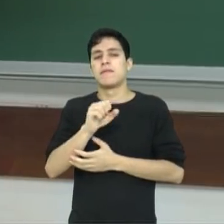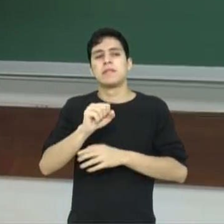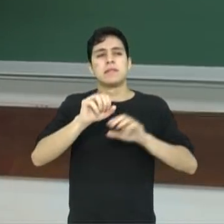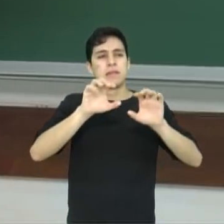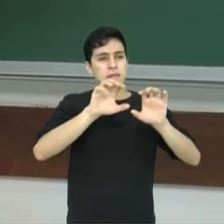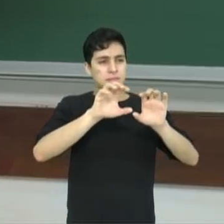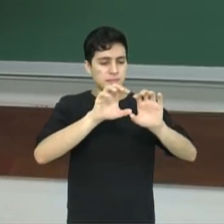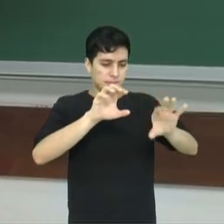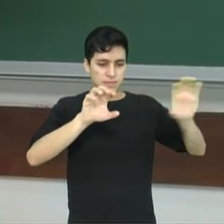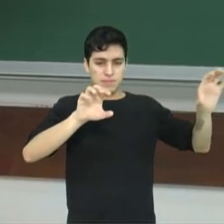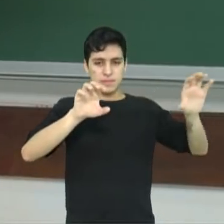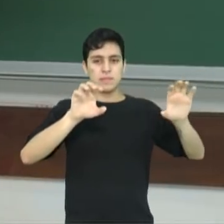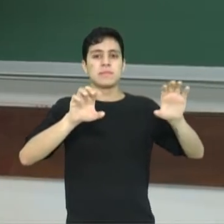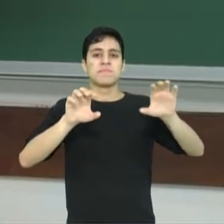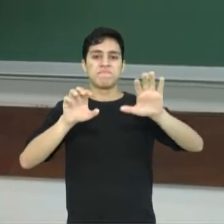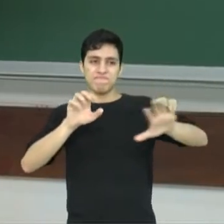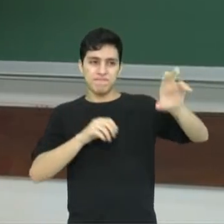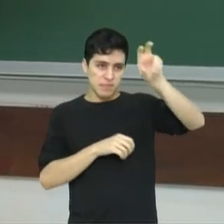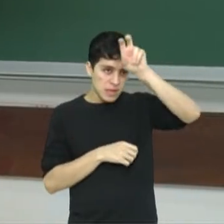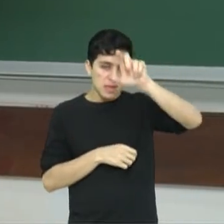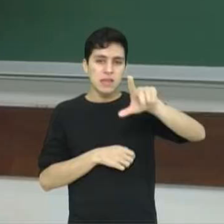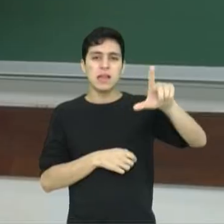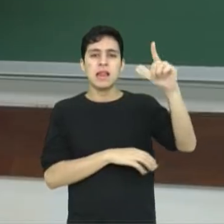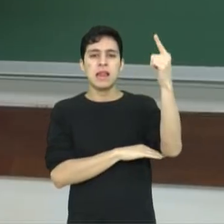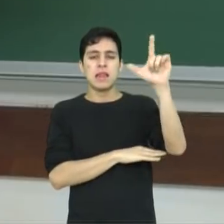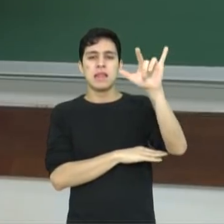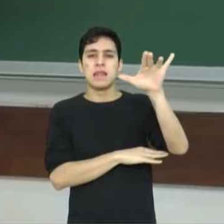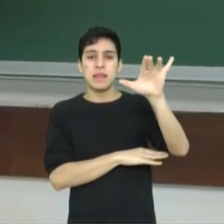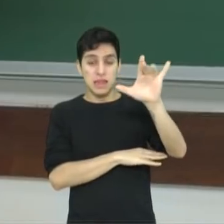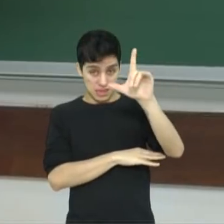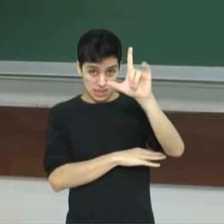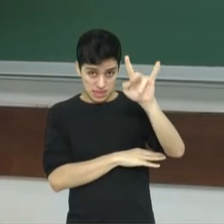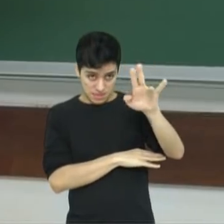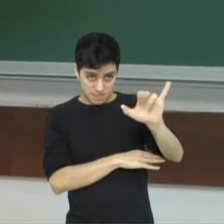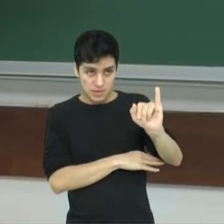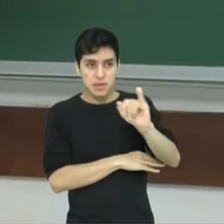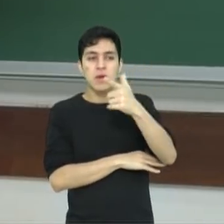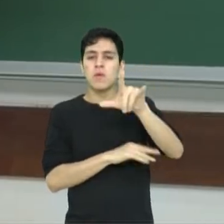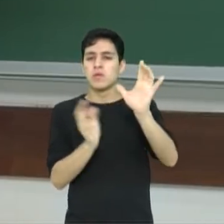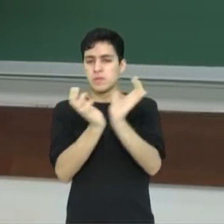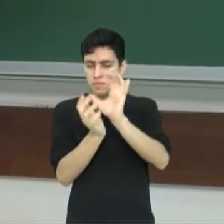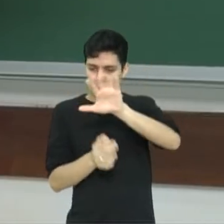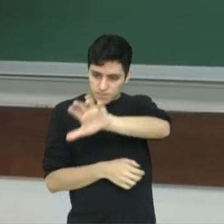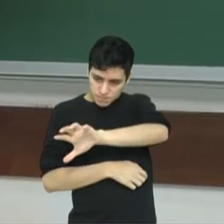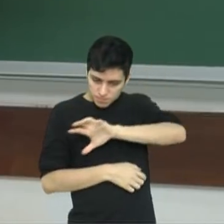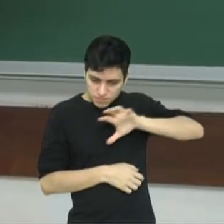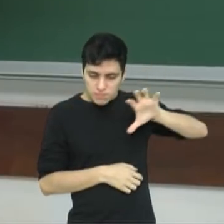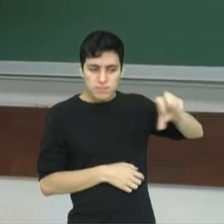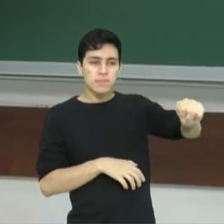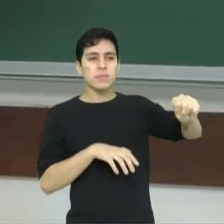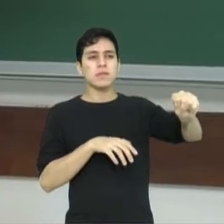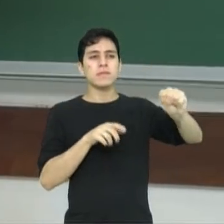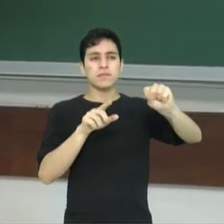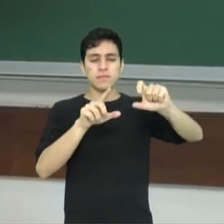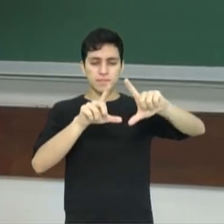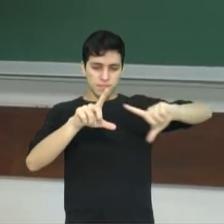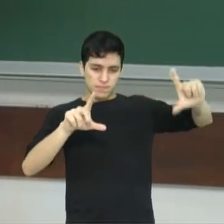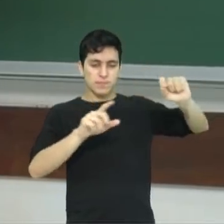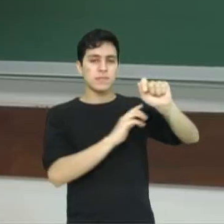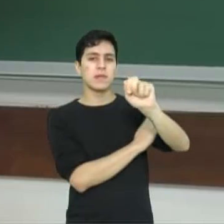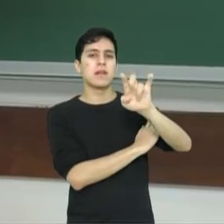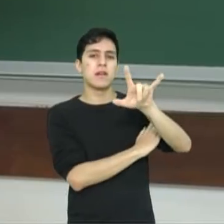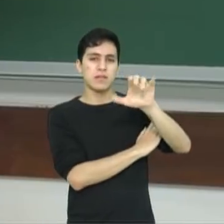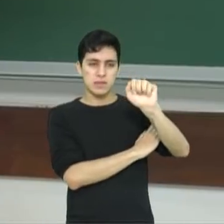Meca para Yatreb, Medina? Não. Foi B, foi a criação da Caaba? Não. Foi letra C, foi a união do povo árabe através